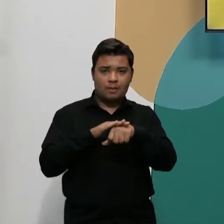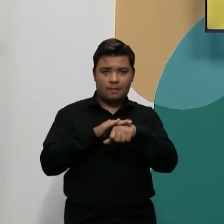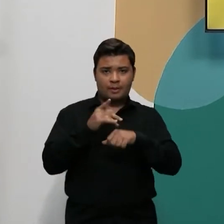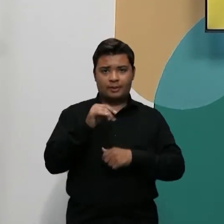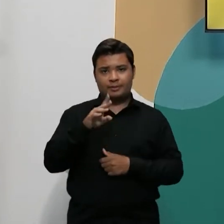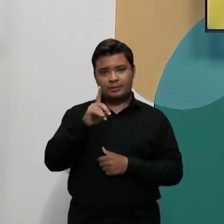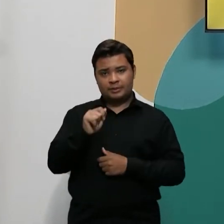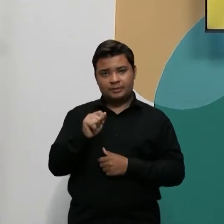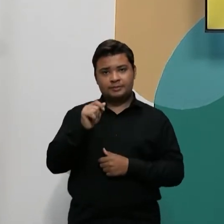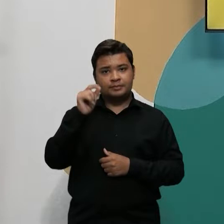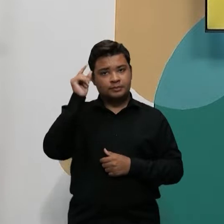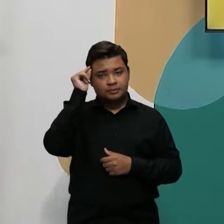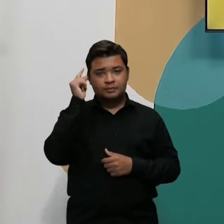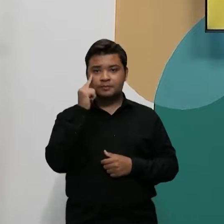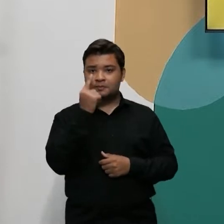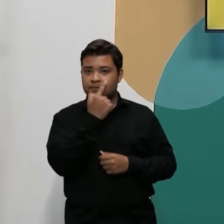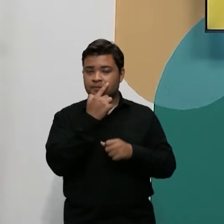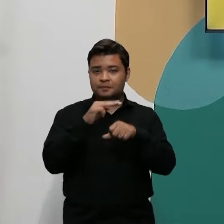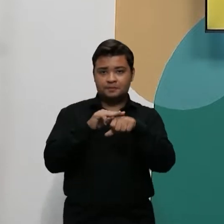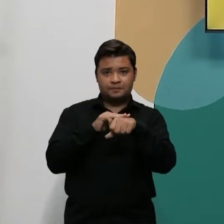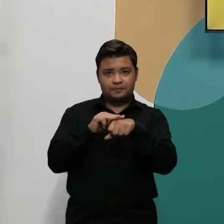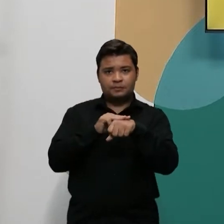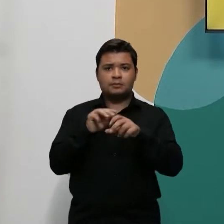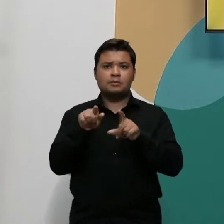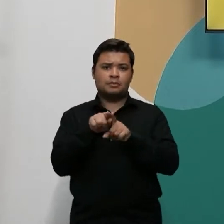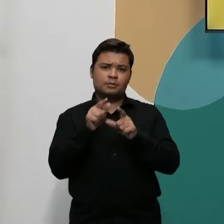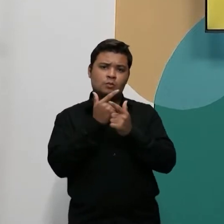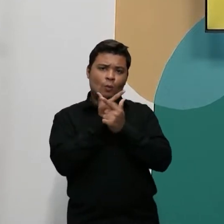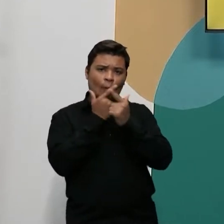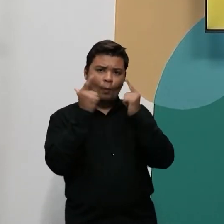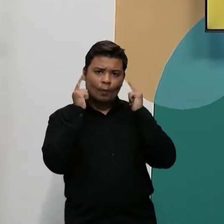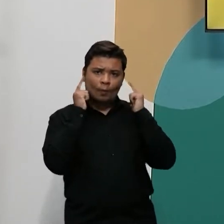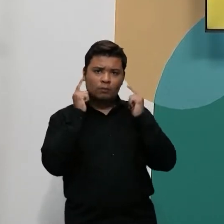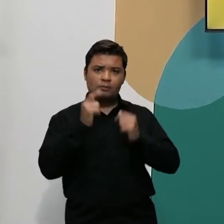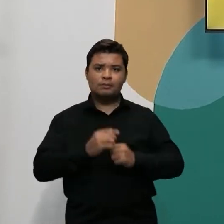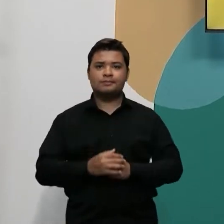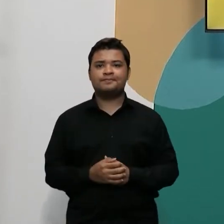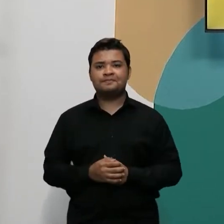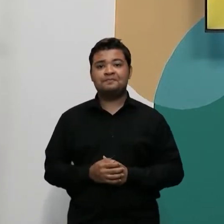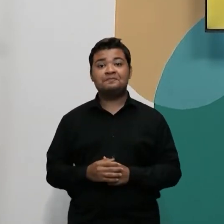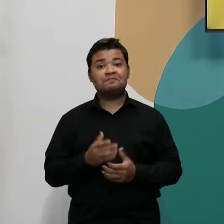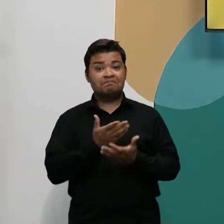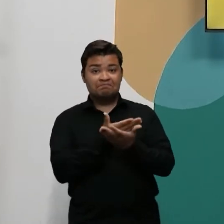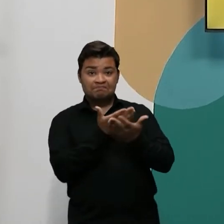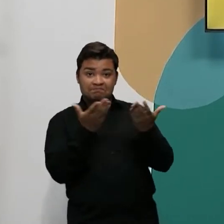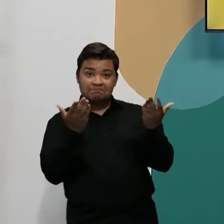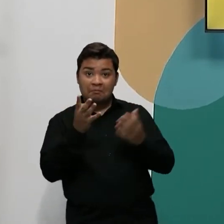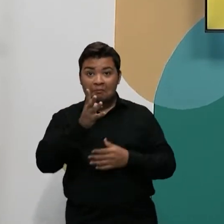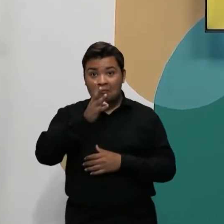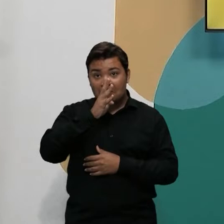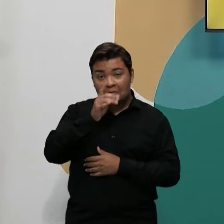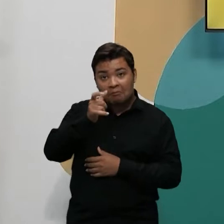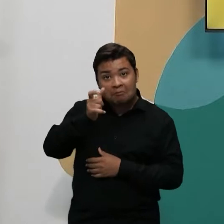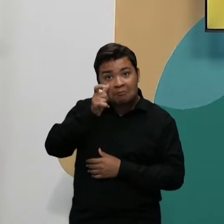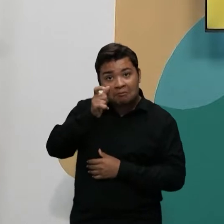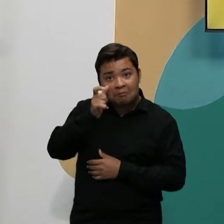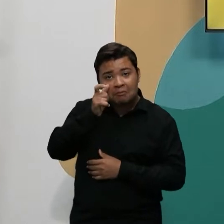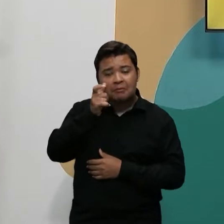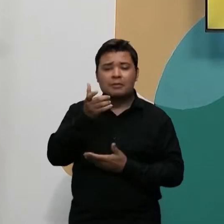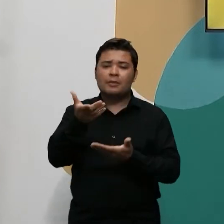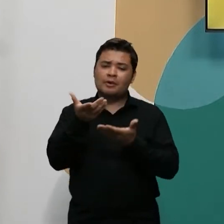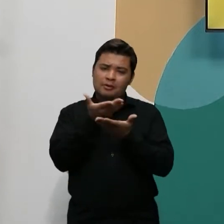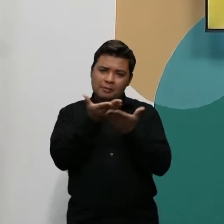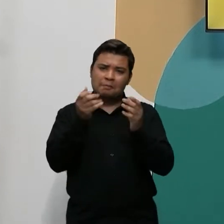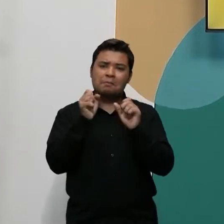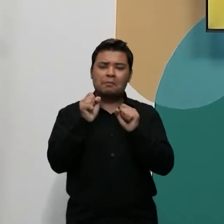tem cabelos e olhos castanhos e não usa barba. A você que nos acompanha, eu convido a você